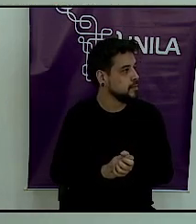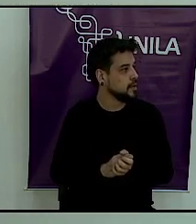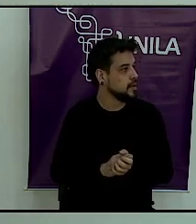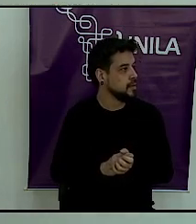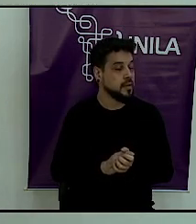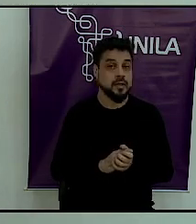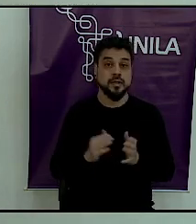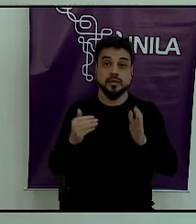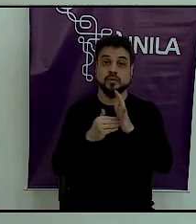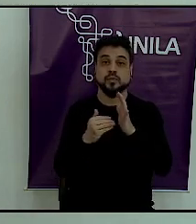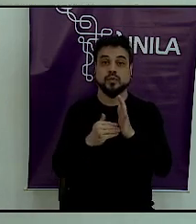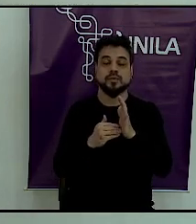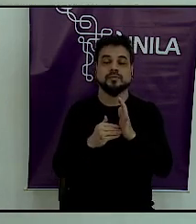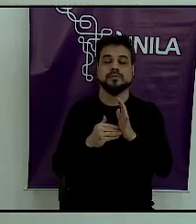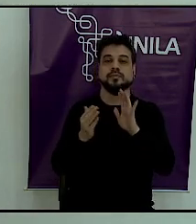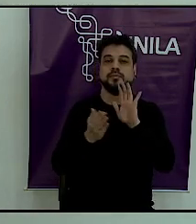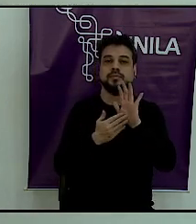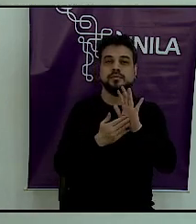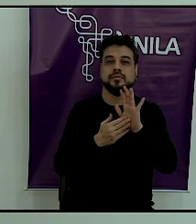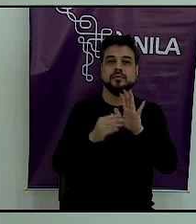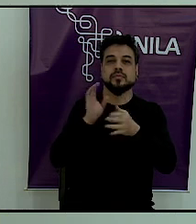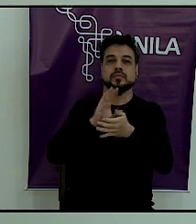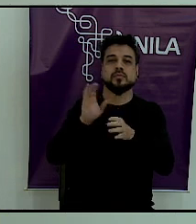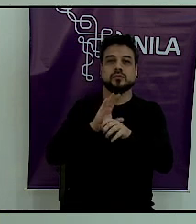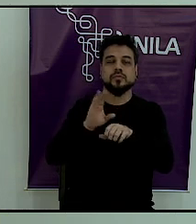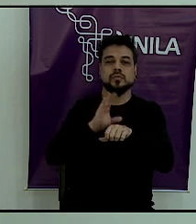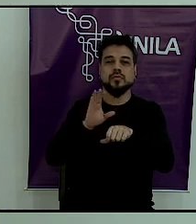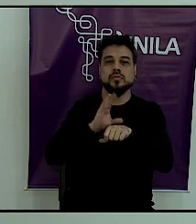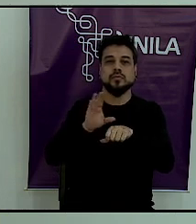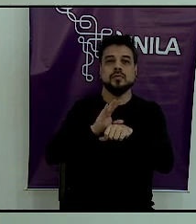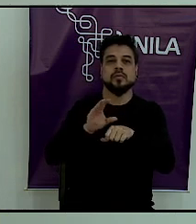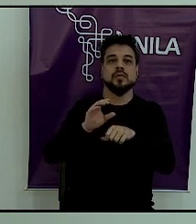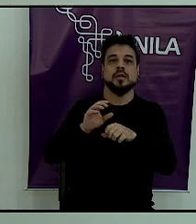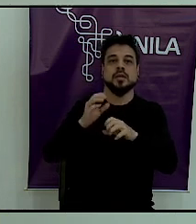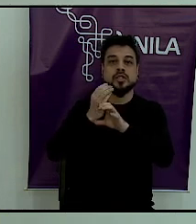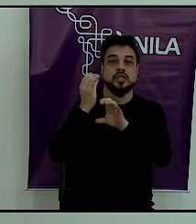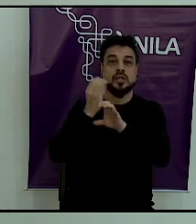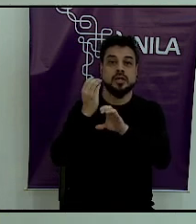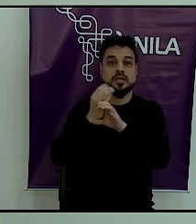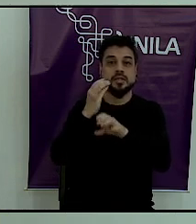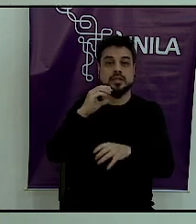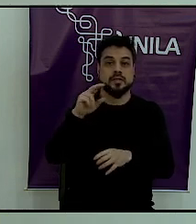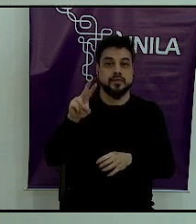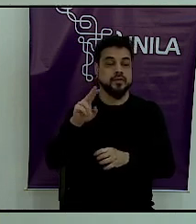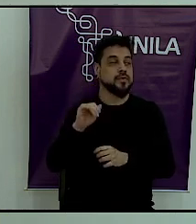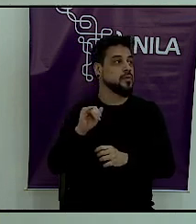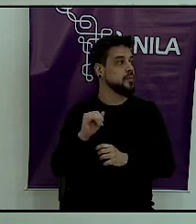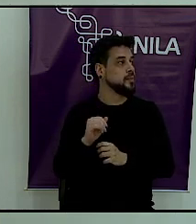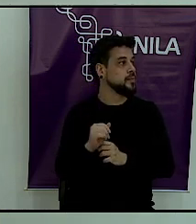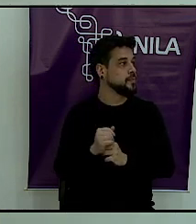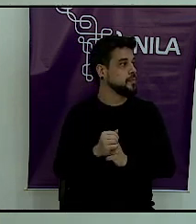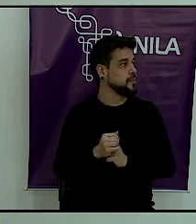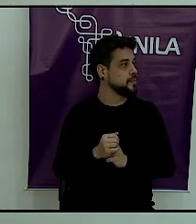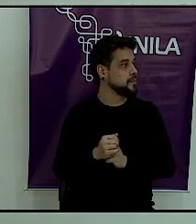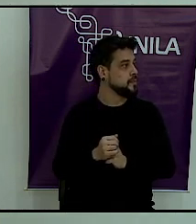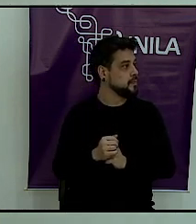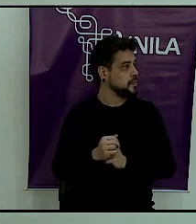E a nossa última proposta do curso de Engenharia Civil de Infraestrutura e do programa de pós-graduação em Engenharia Civil.